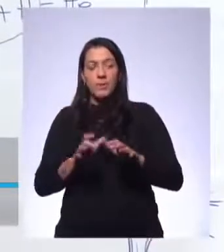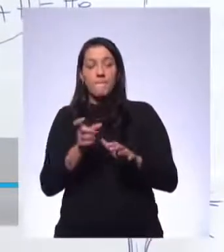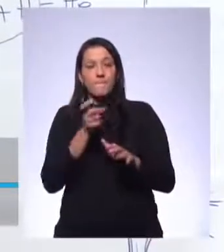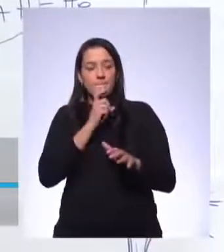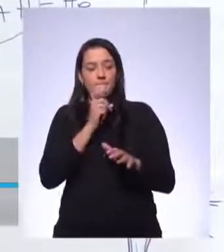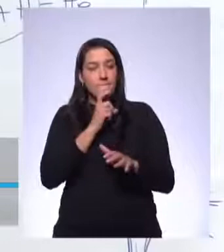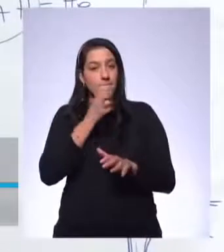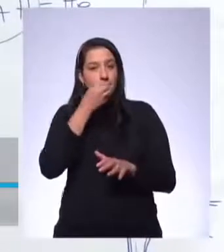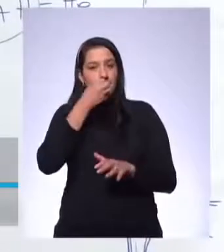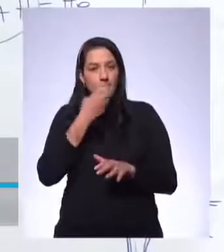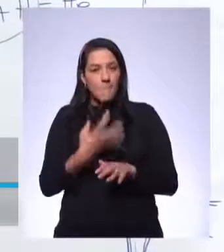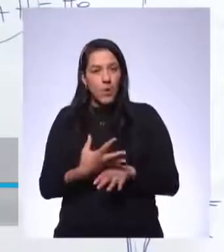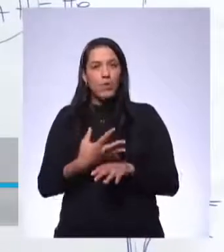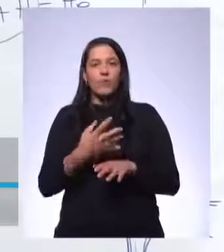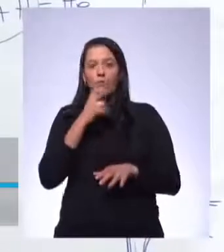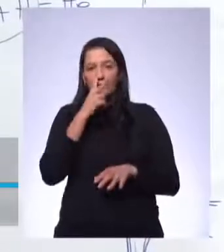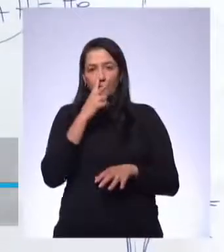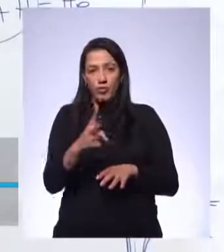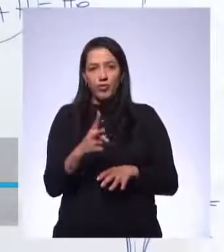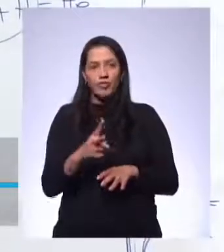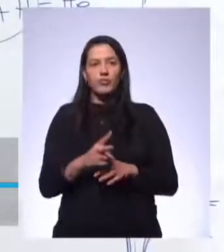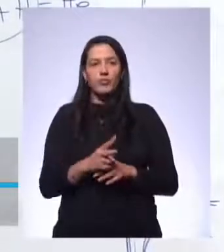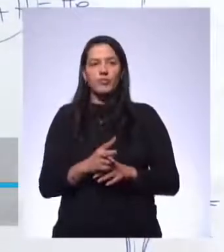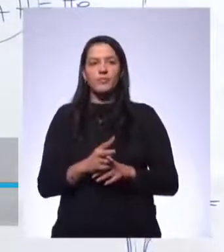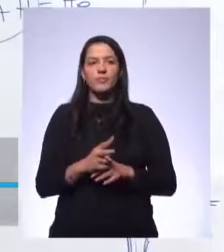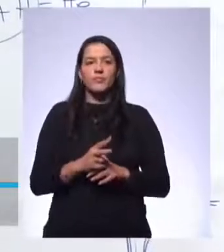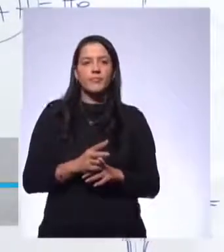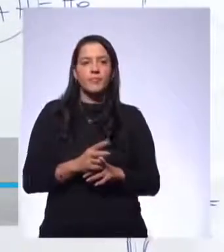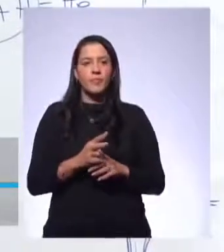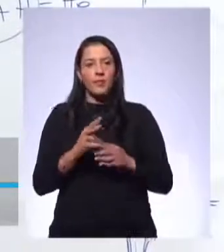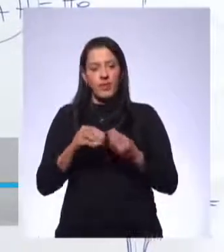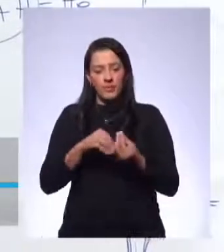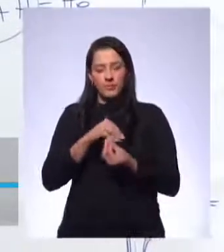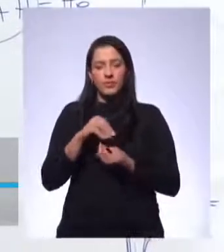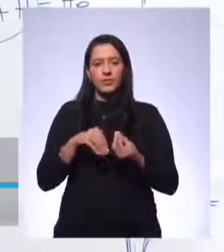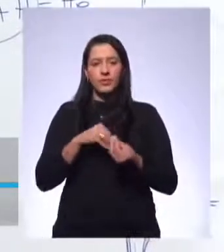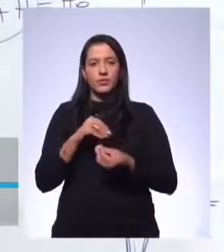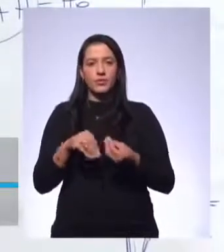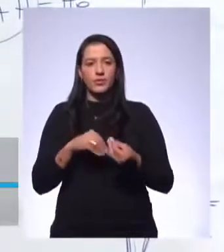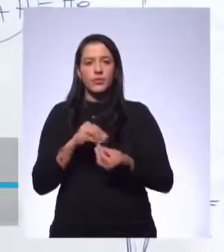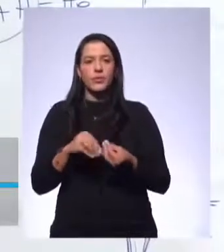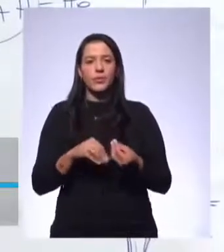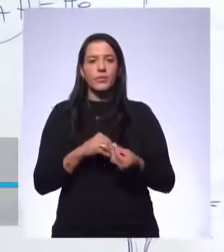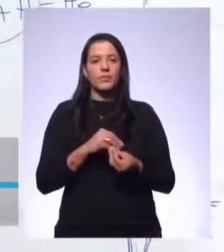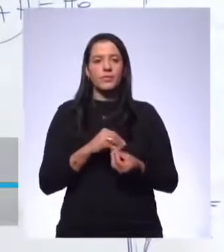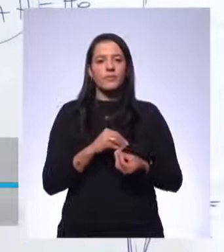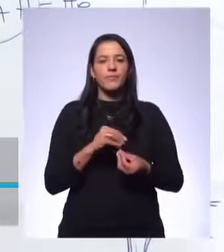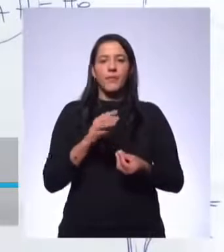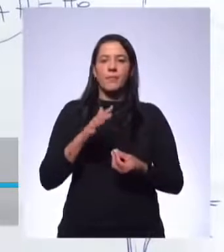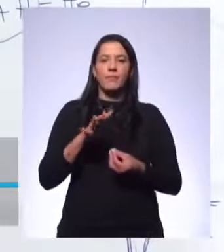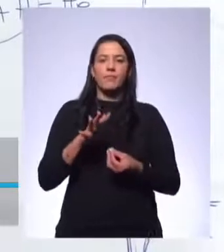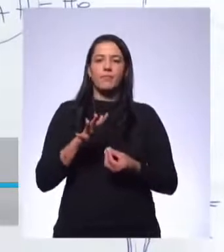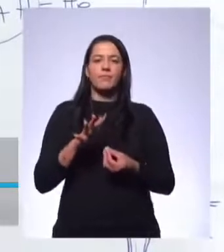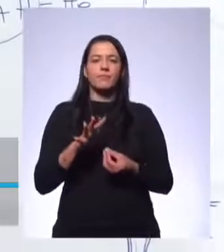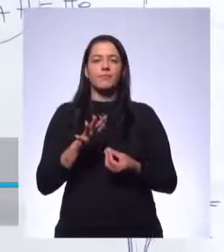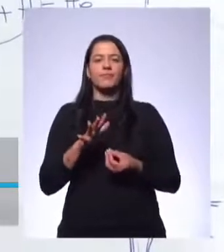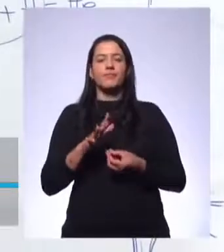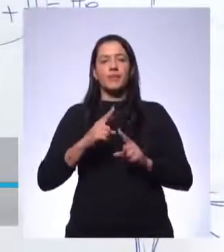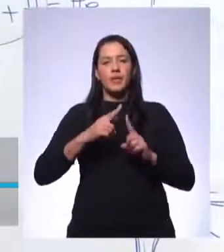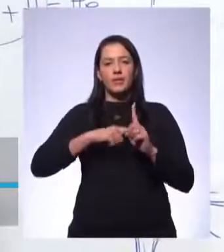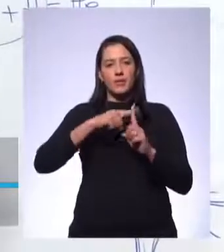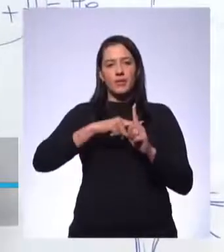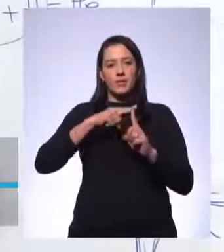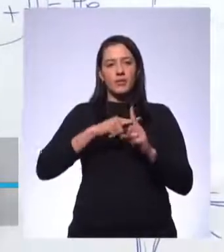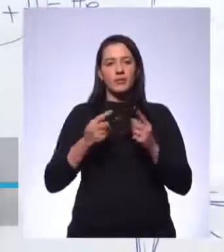porque subentende-se que ali ela está no ponto de fusão, porque derreteu um pouquinho de gelo e aí a água está ali misturada, está mais ou menos na temperatura de